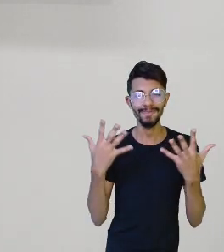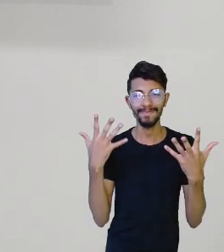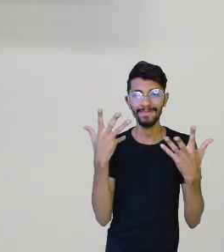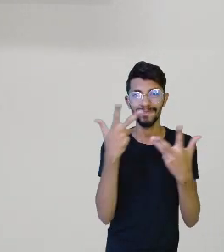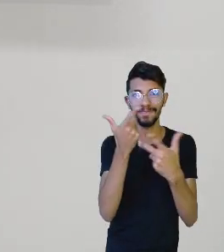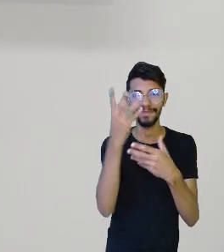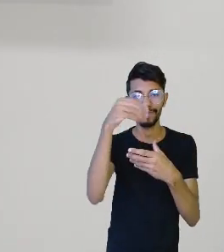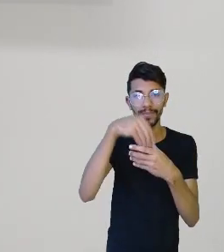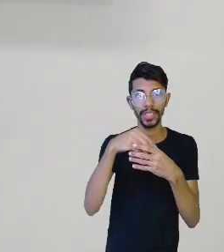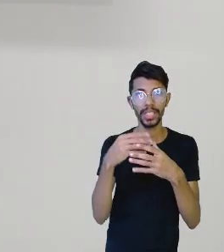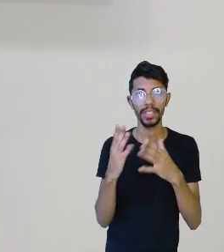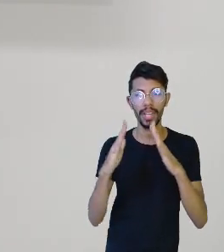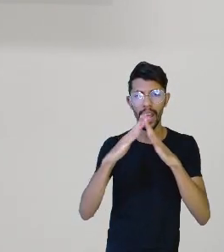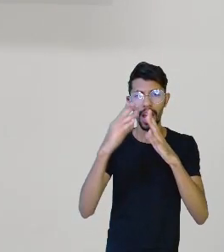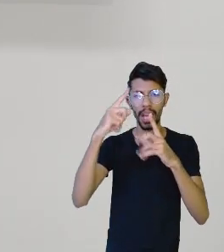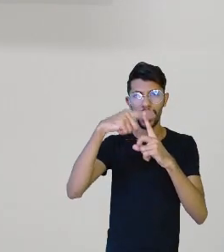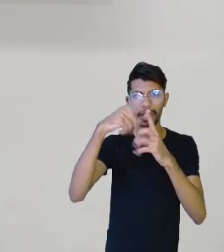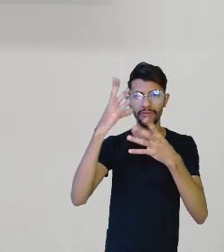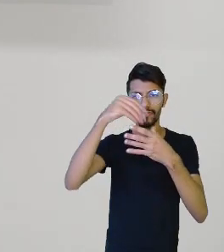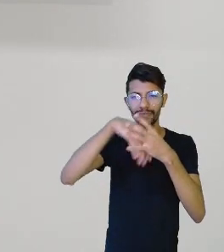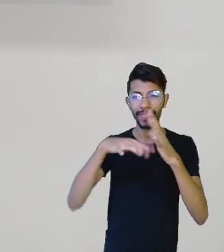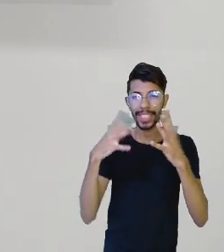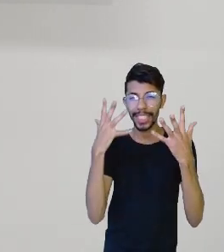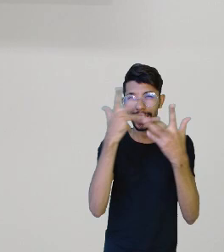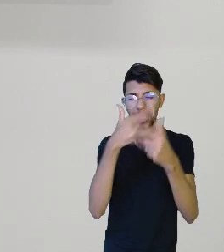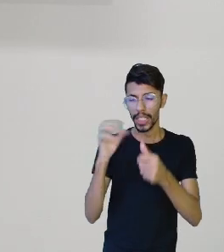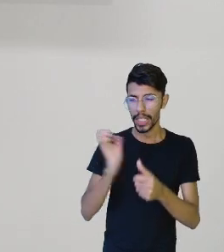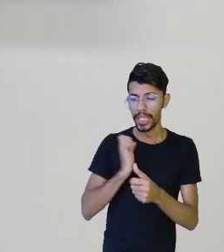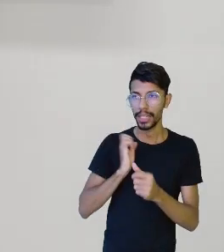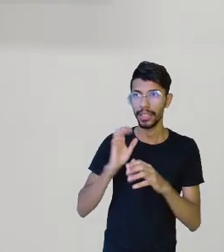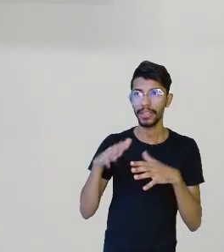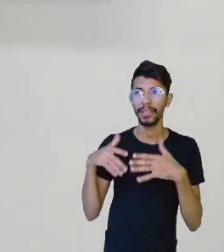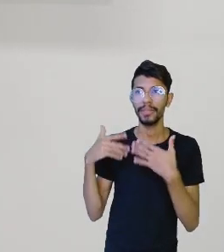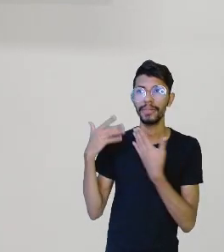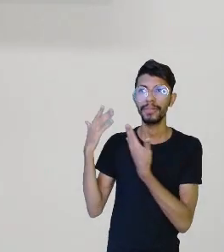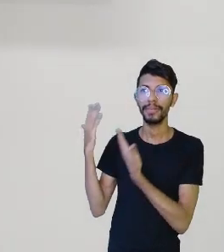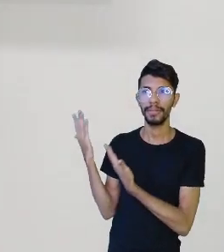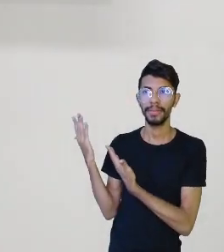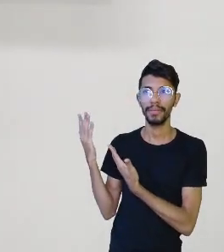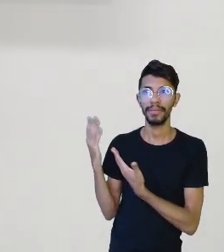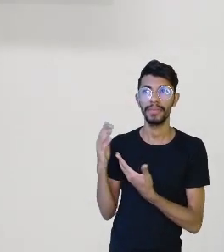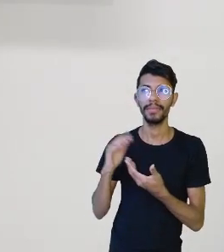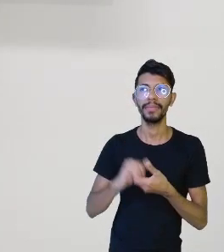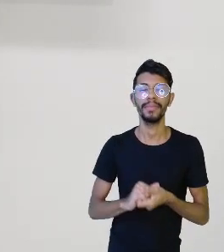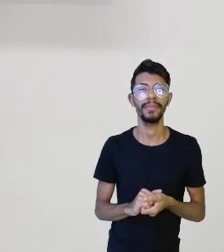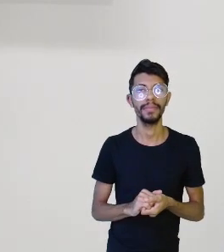ela é por dentro, de tão rica, exuberante, essa capela aí que a gente falou.